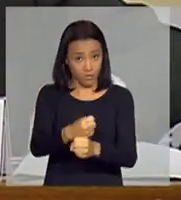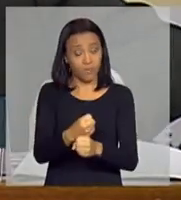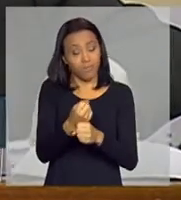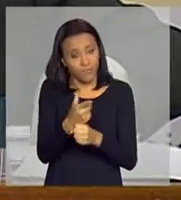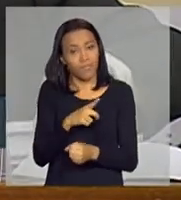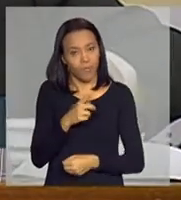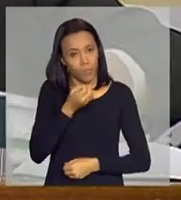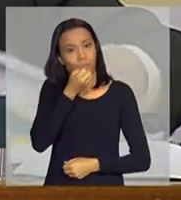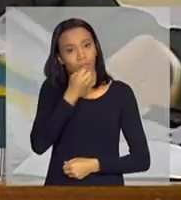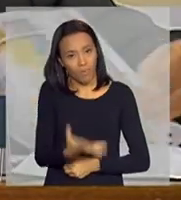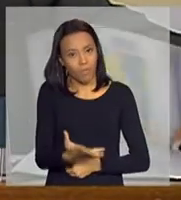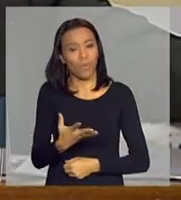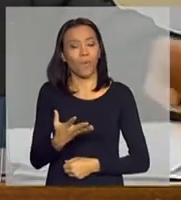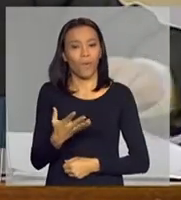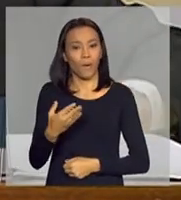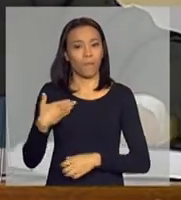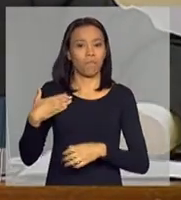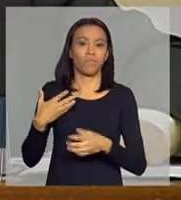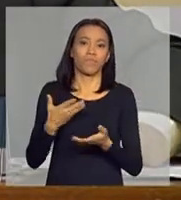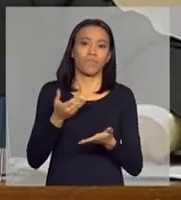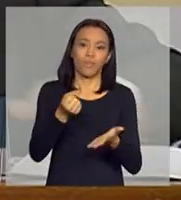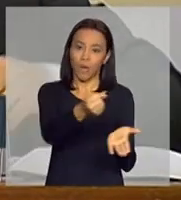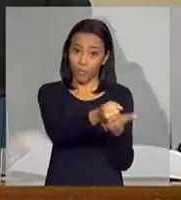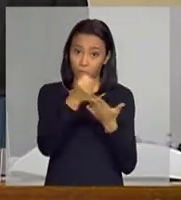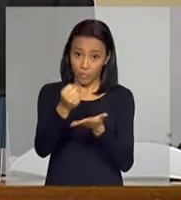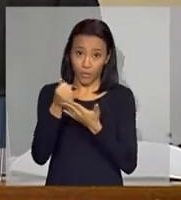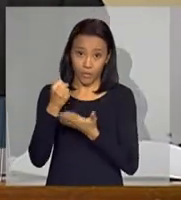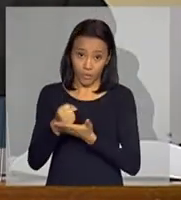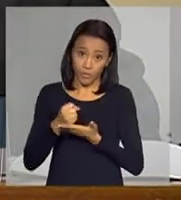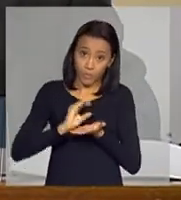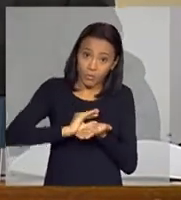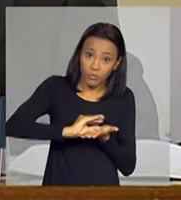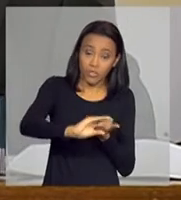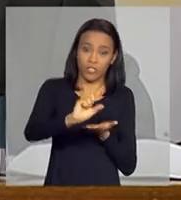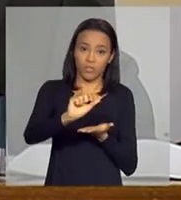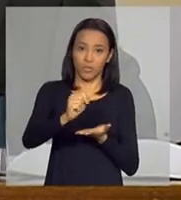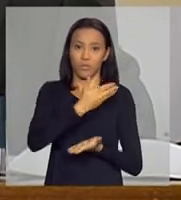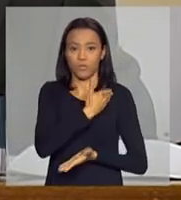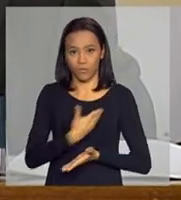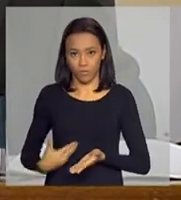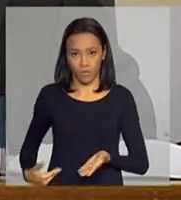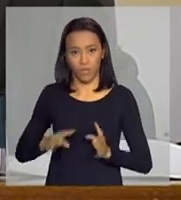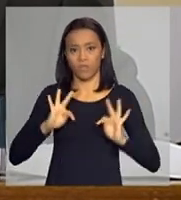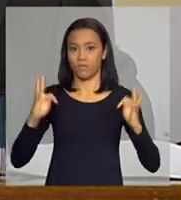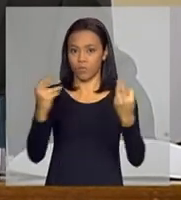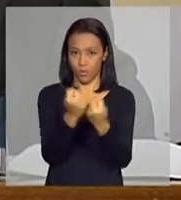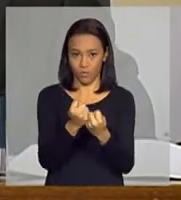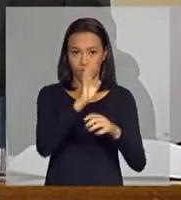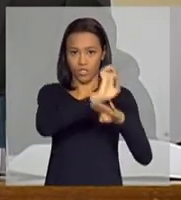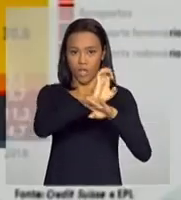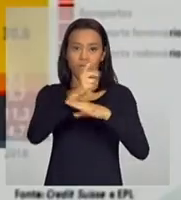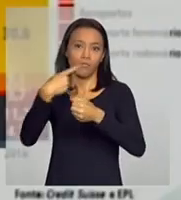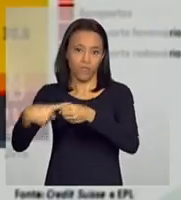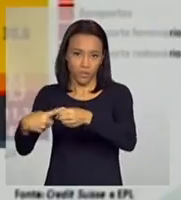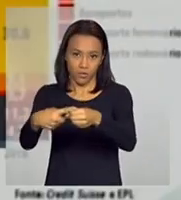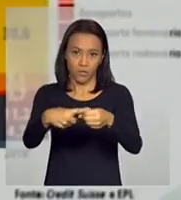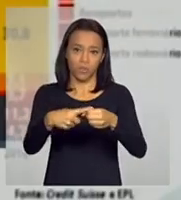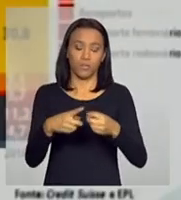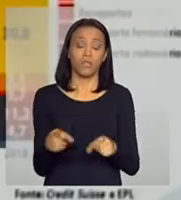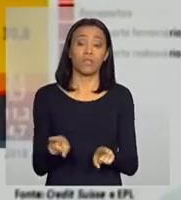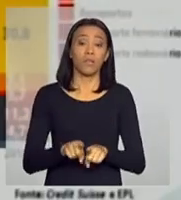participação aí dos investimentos do setor público como um todo é cabe ressaltar os